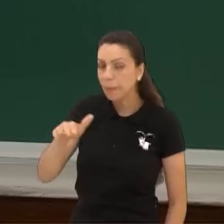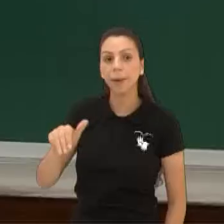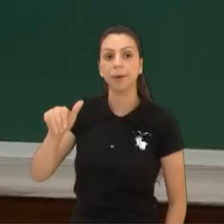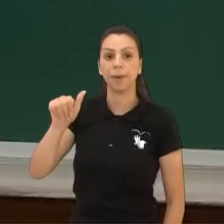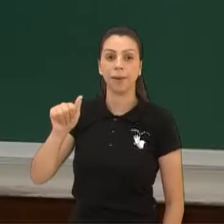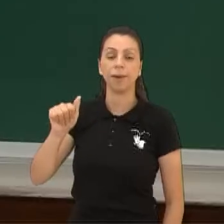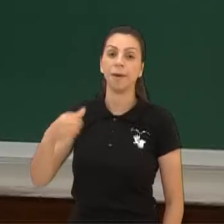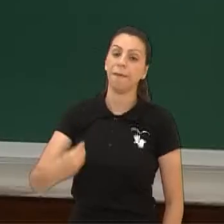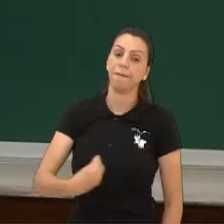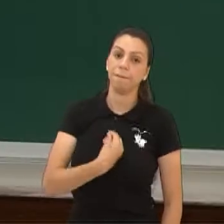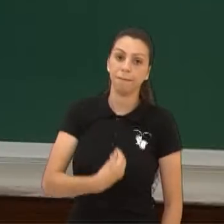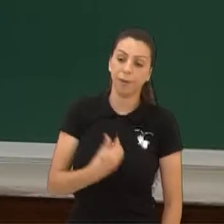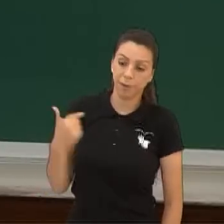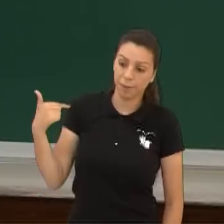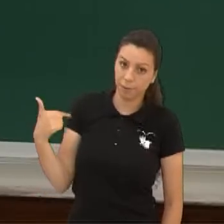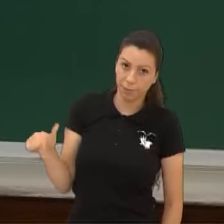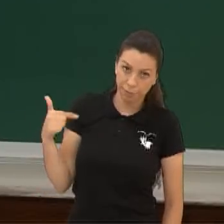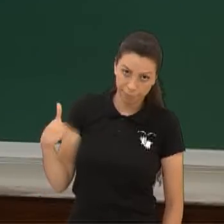não vivos. São